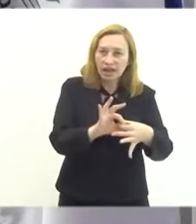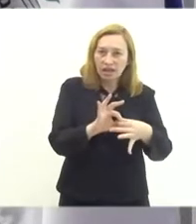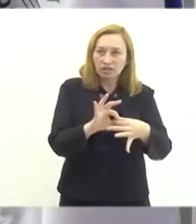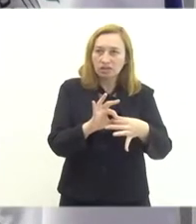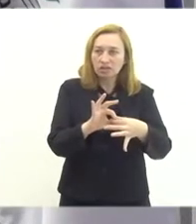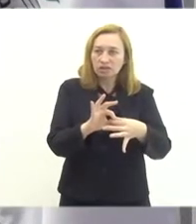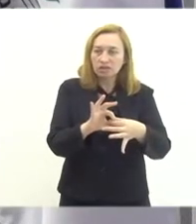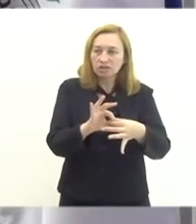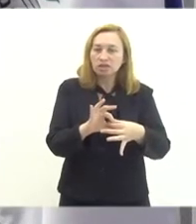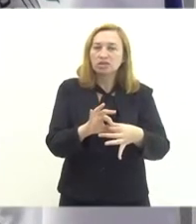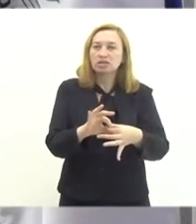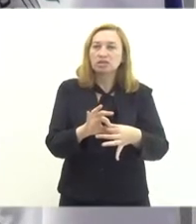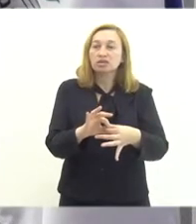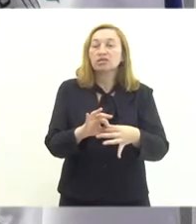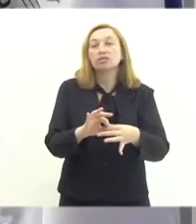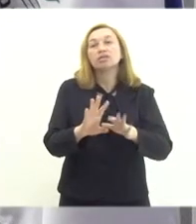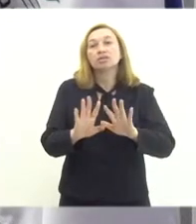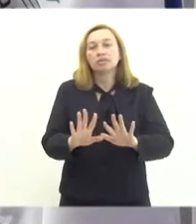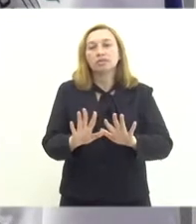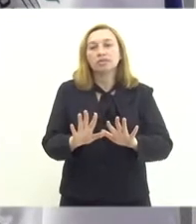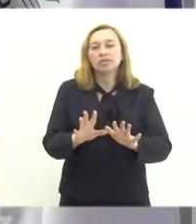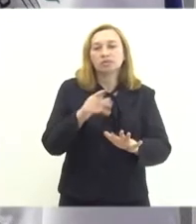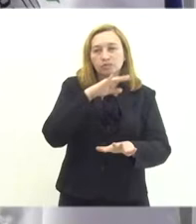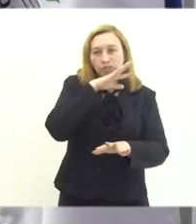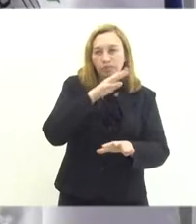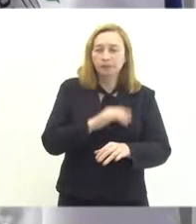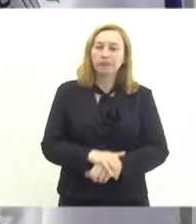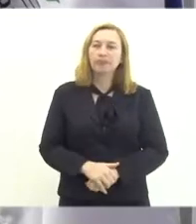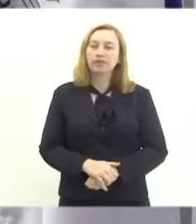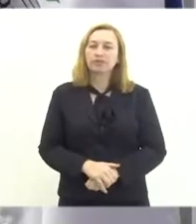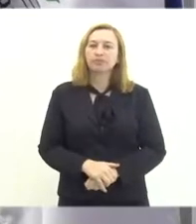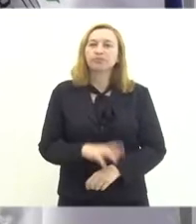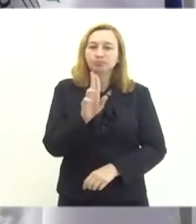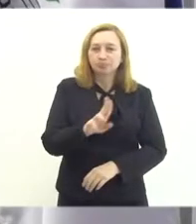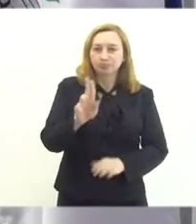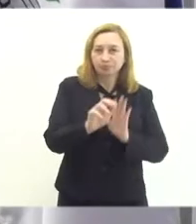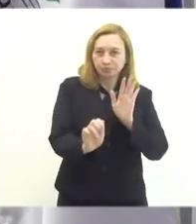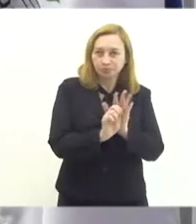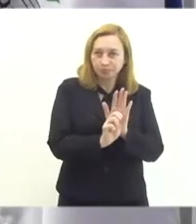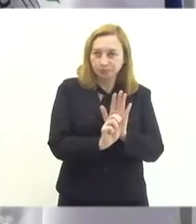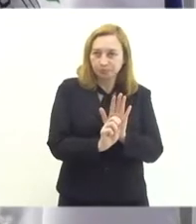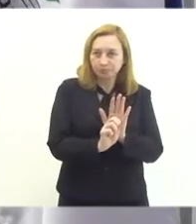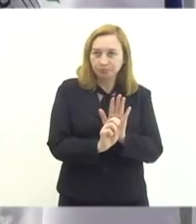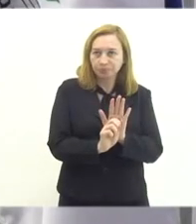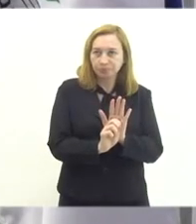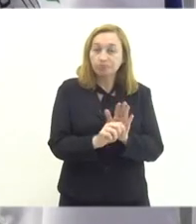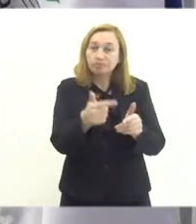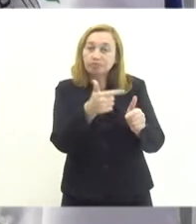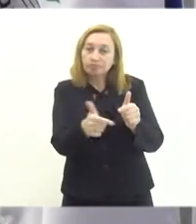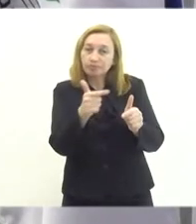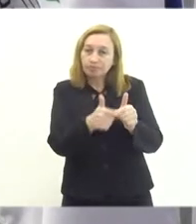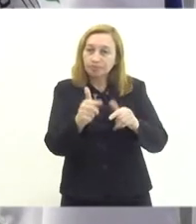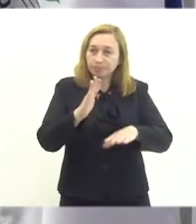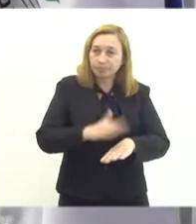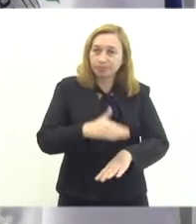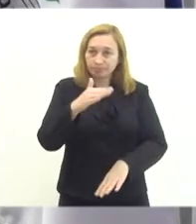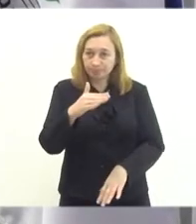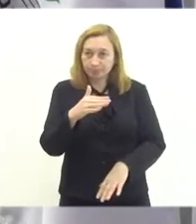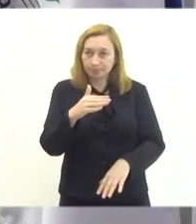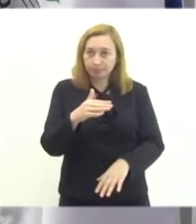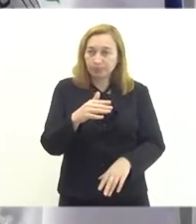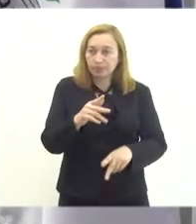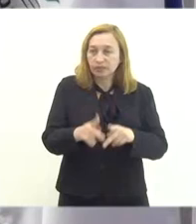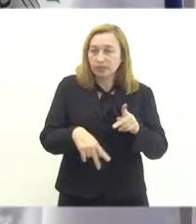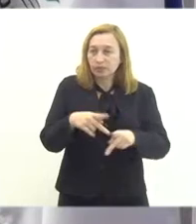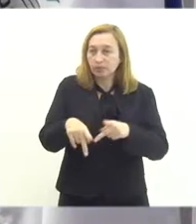interligados ainda existentes porém precários uso de drogas torna-se um problema ainda maior em